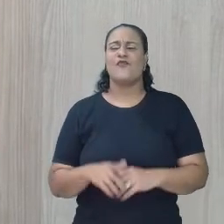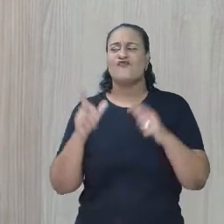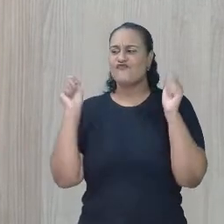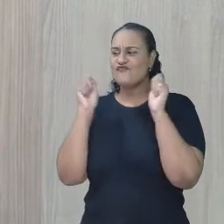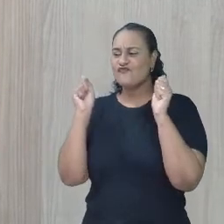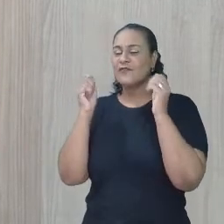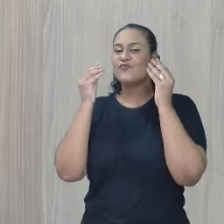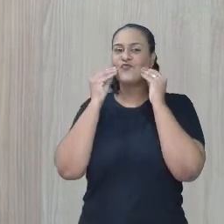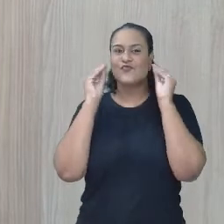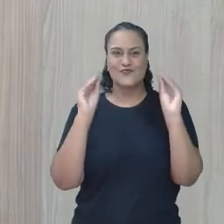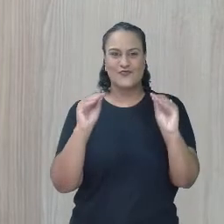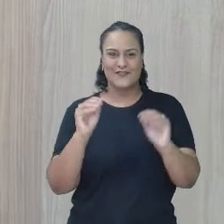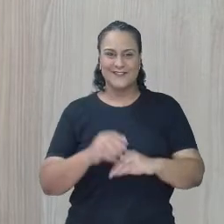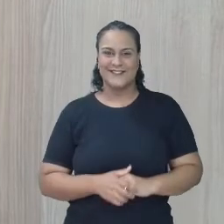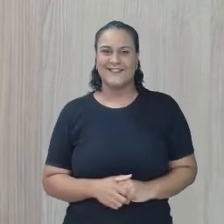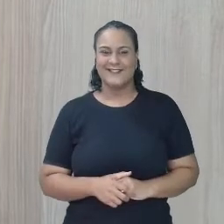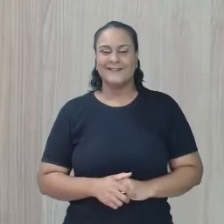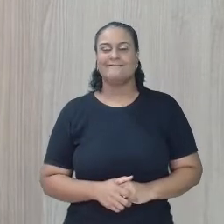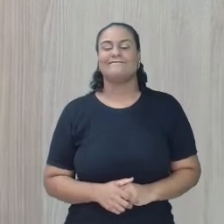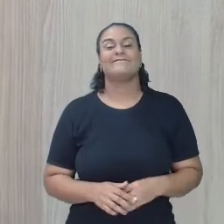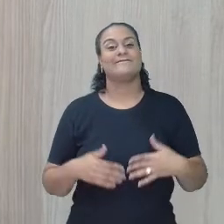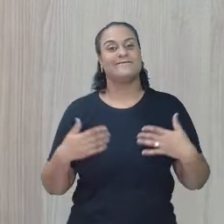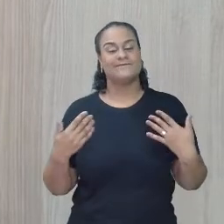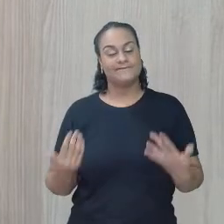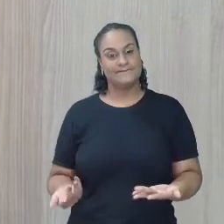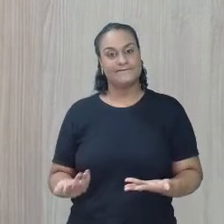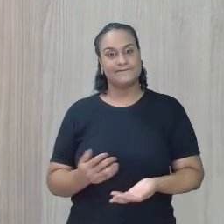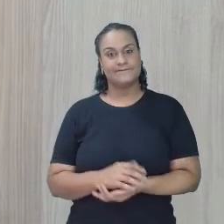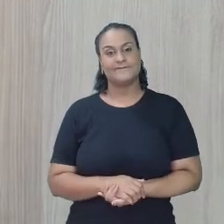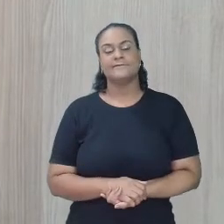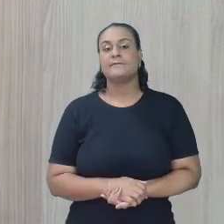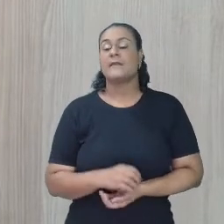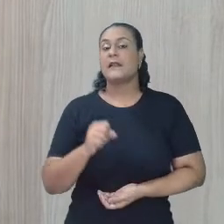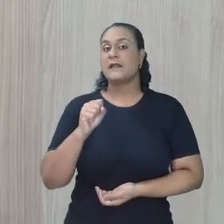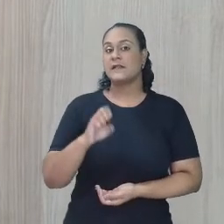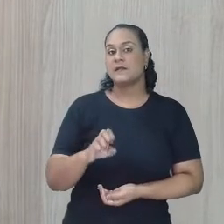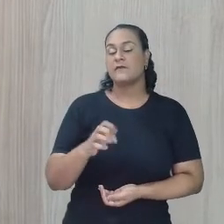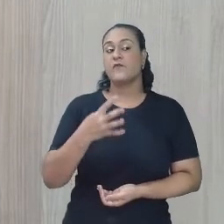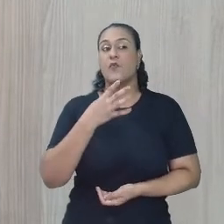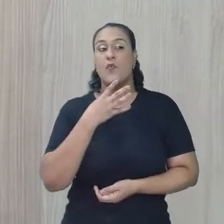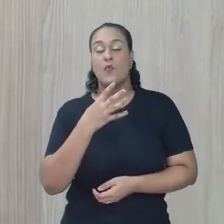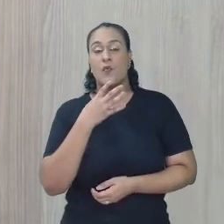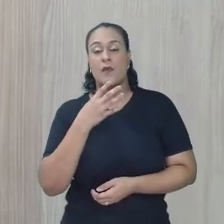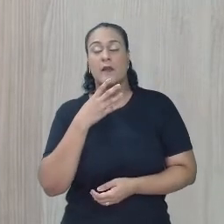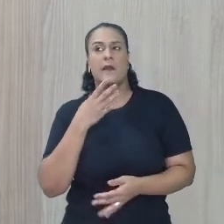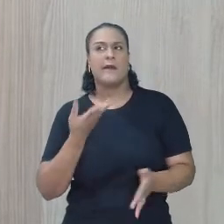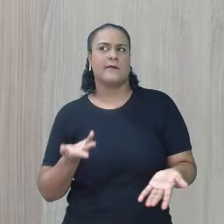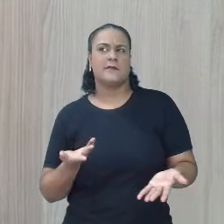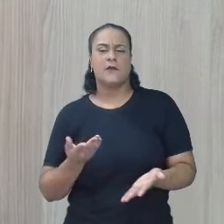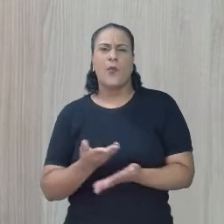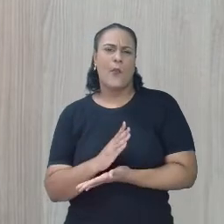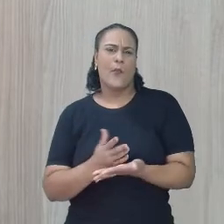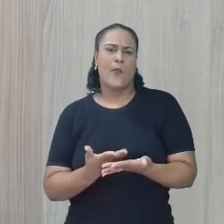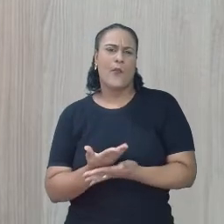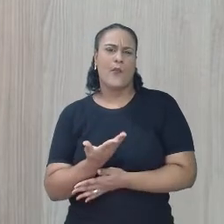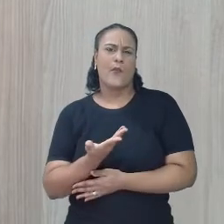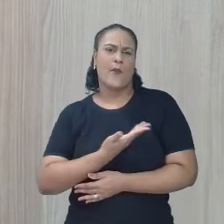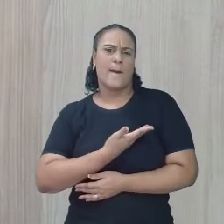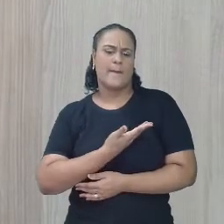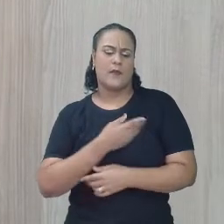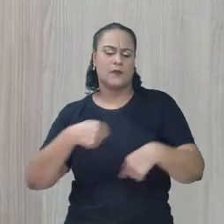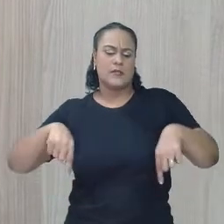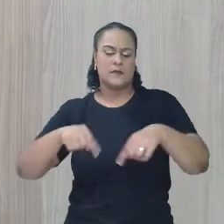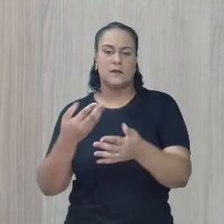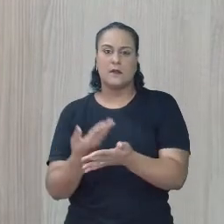Um cheiro, Maria. Então, gente, é isso. Se você conhece algum amigo seu de classe que ainda